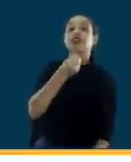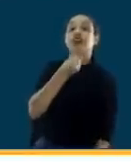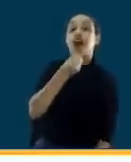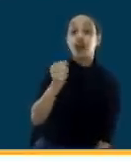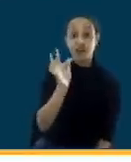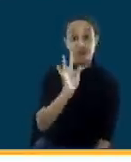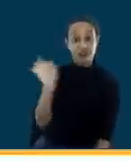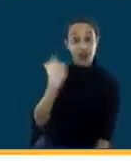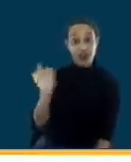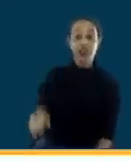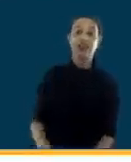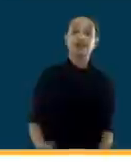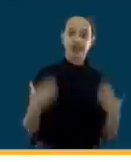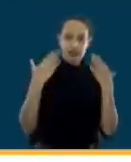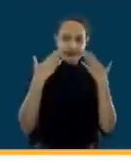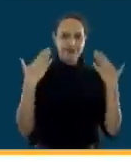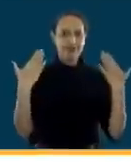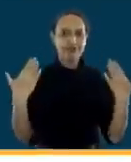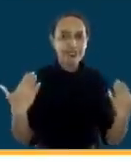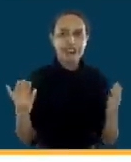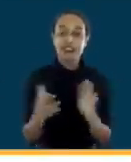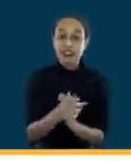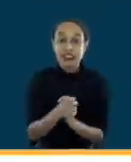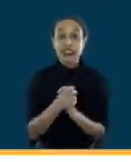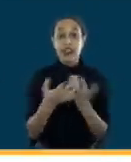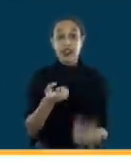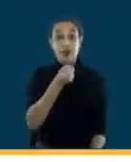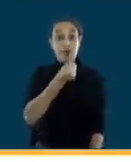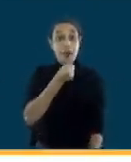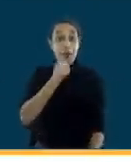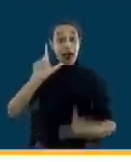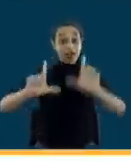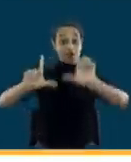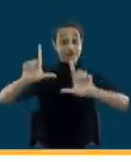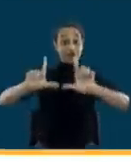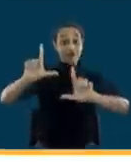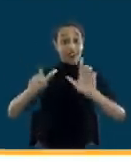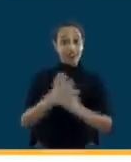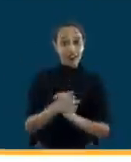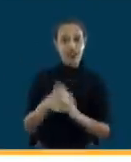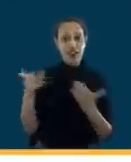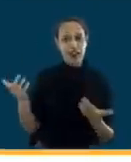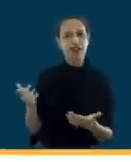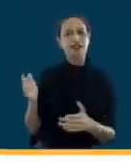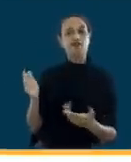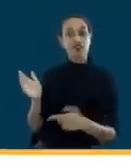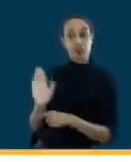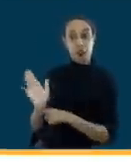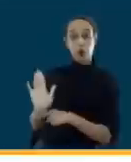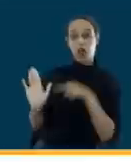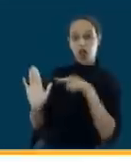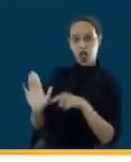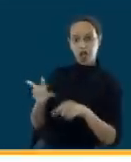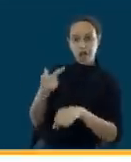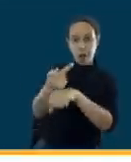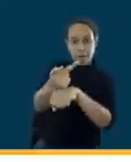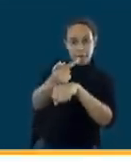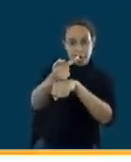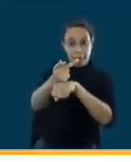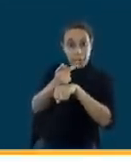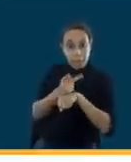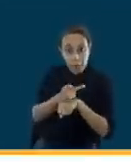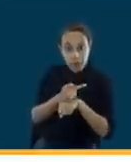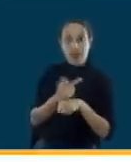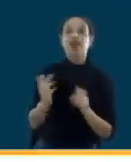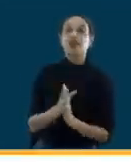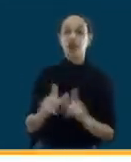Apresentadora e repórter de televisão, como cineasta, recebeu premiação, atua na